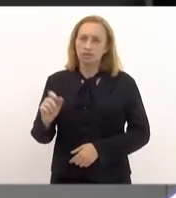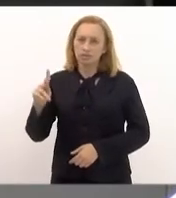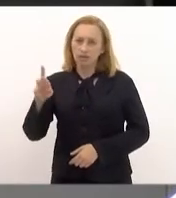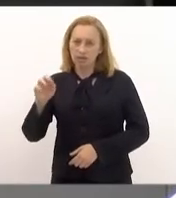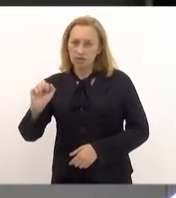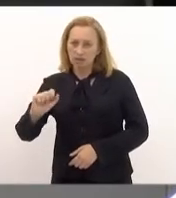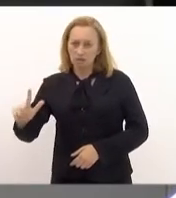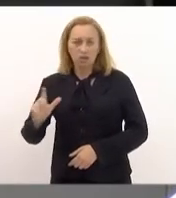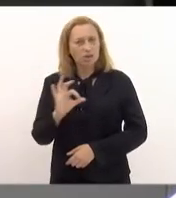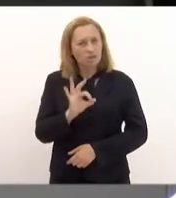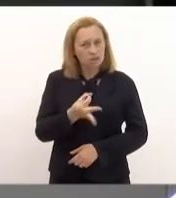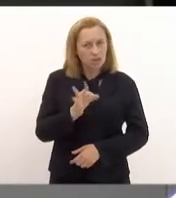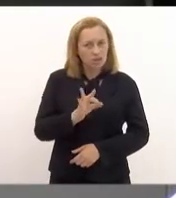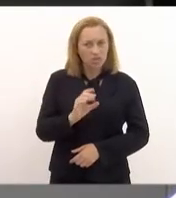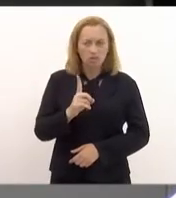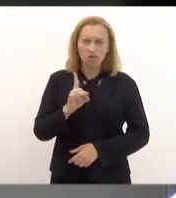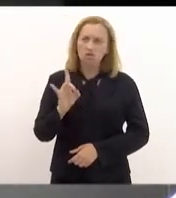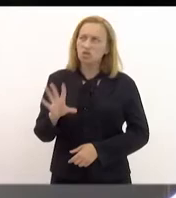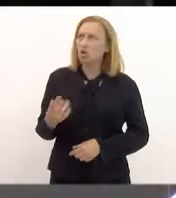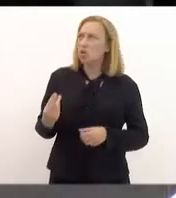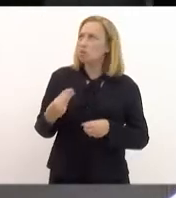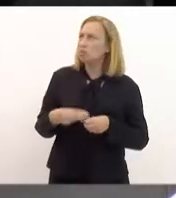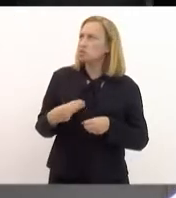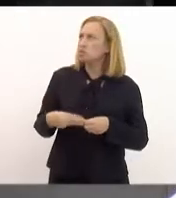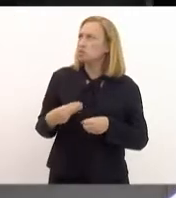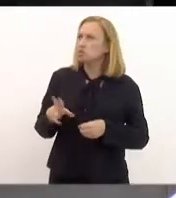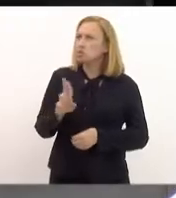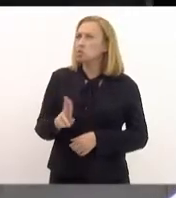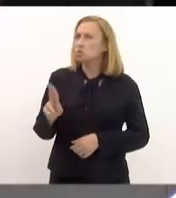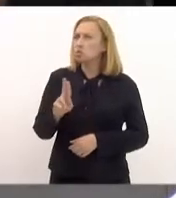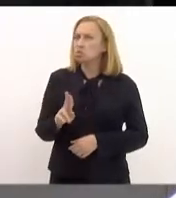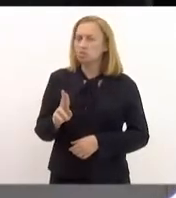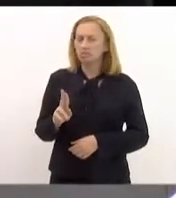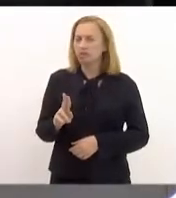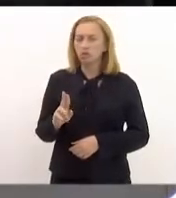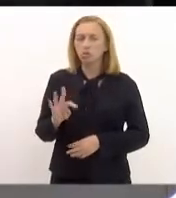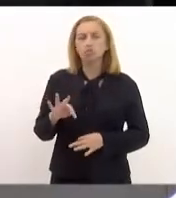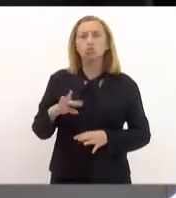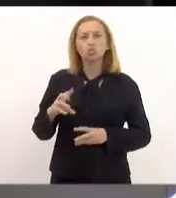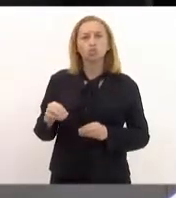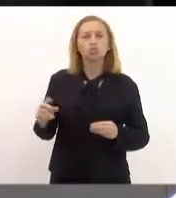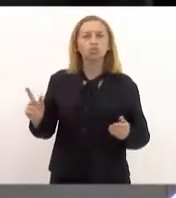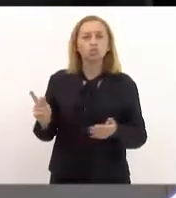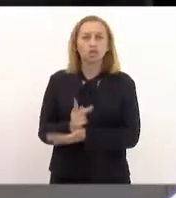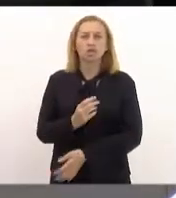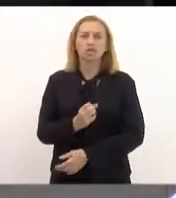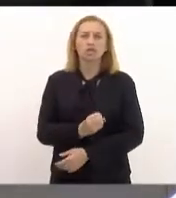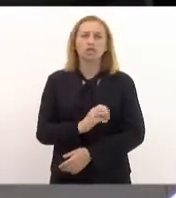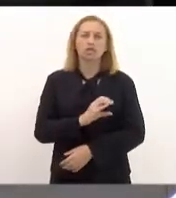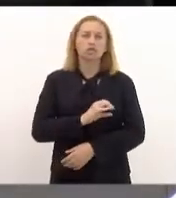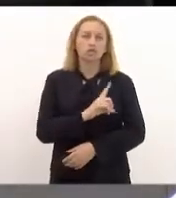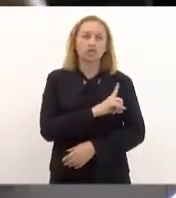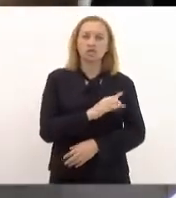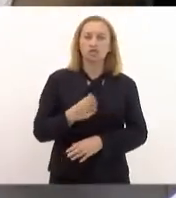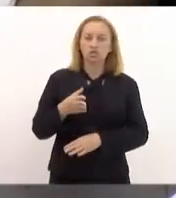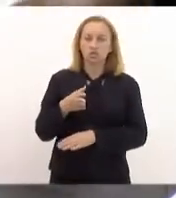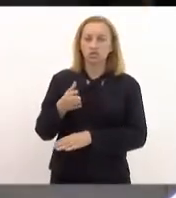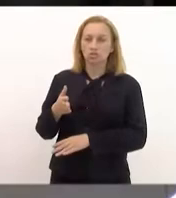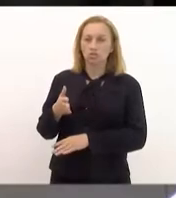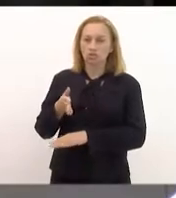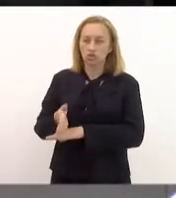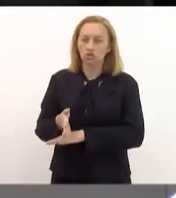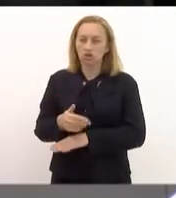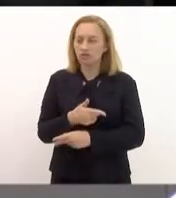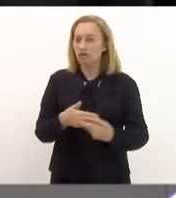usa né? aquela vértebra. Tudo chega ali, né? Duque de Caxias chega ali, um mundo